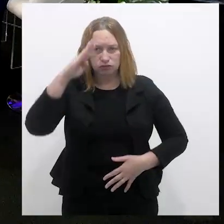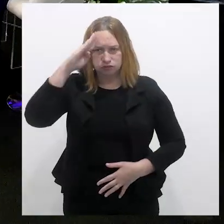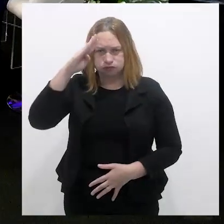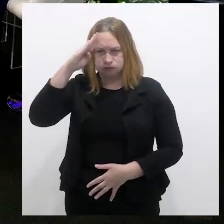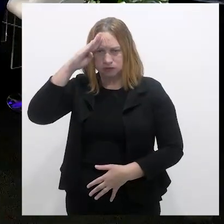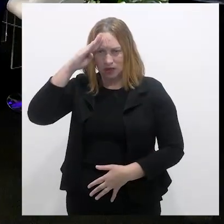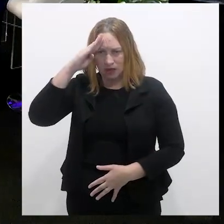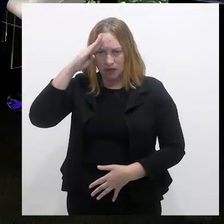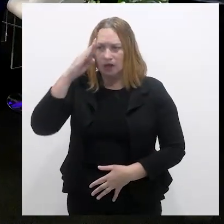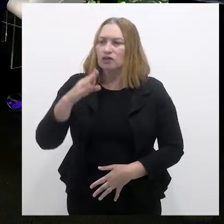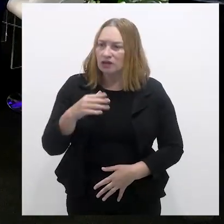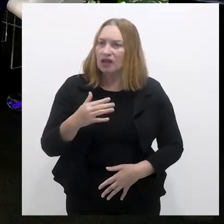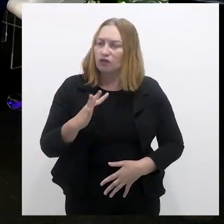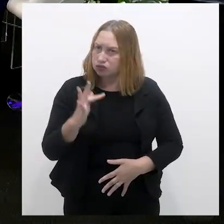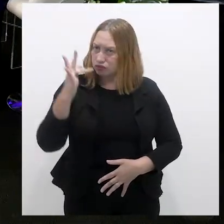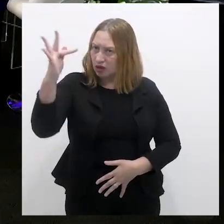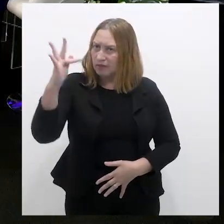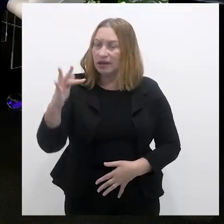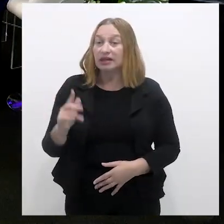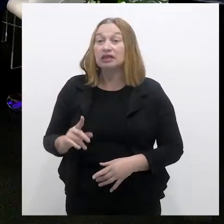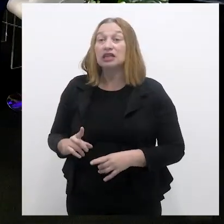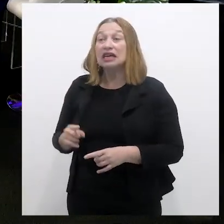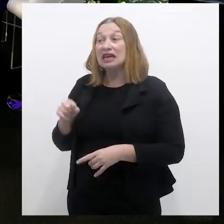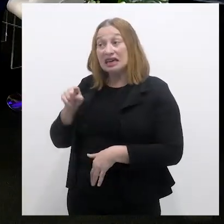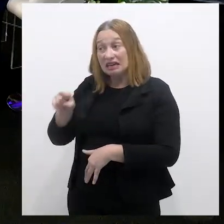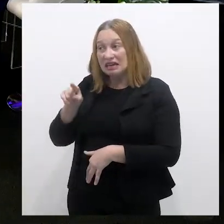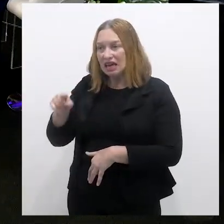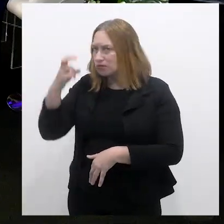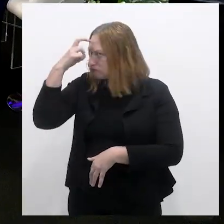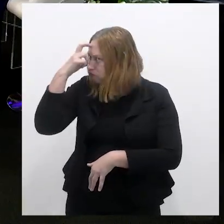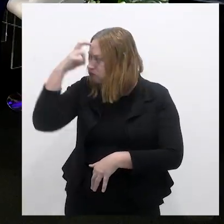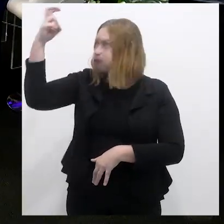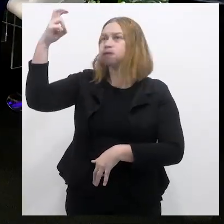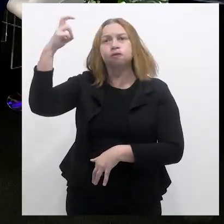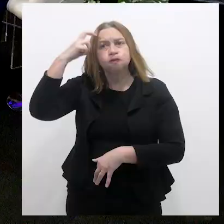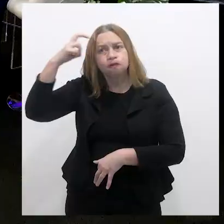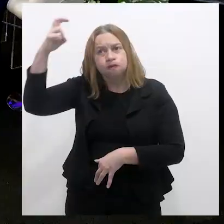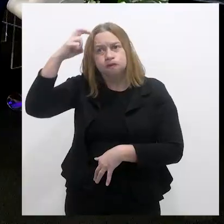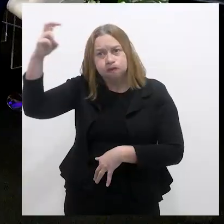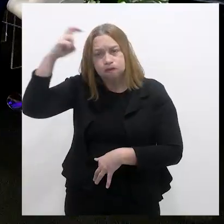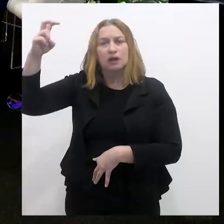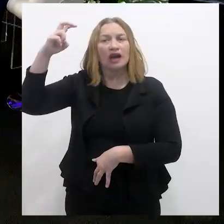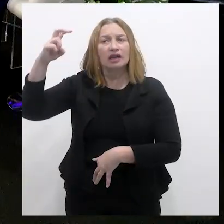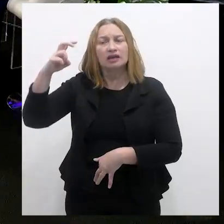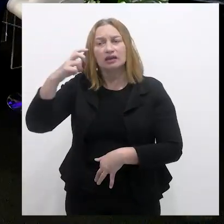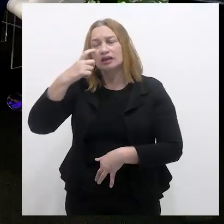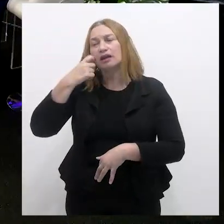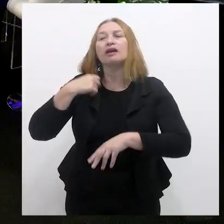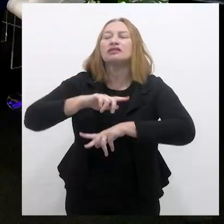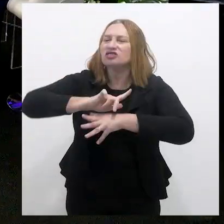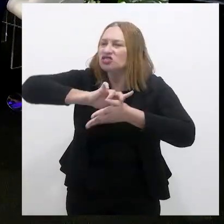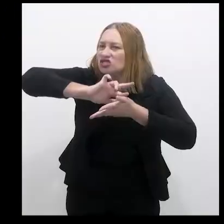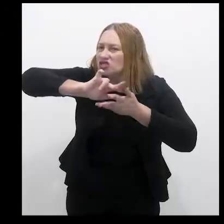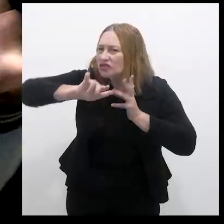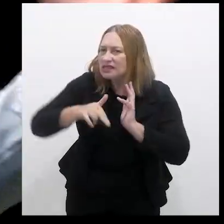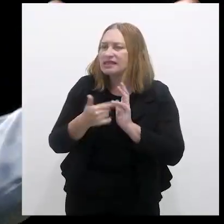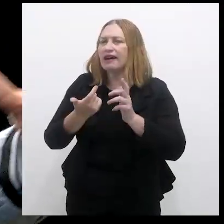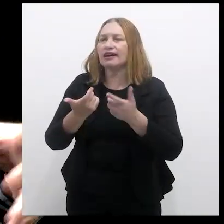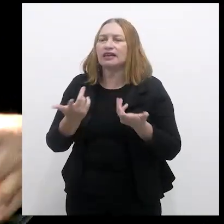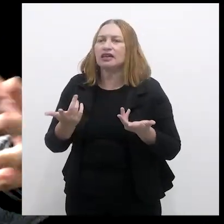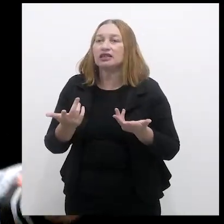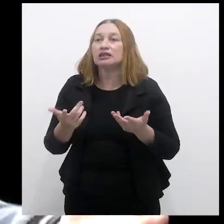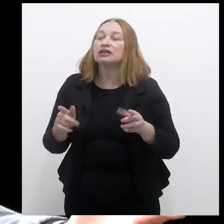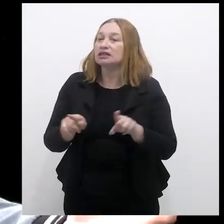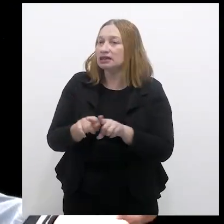fosse servir ao exército e coisas do tipo, e ele ser muitíssimo inteligente, ter uma inteligência muito